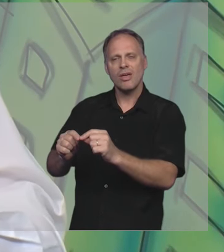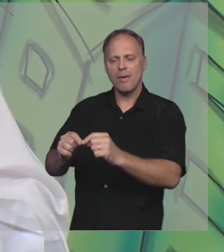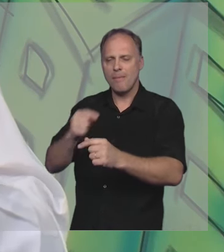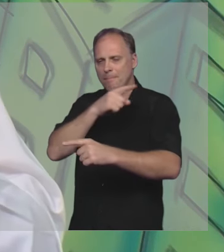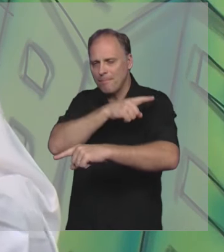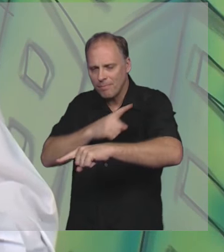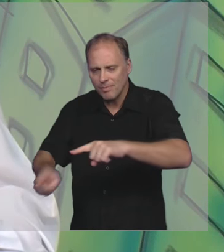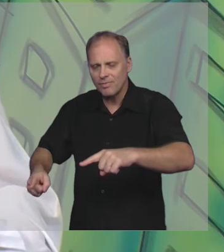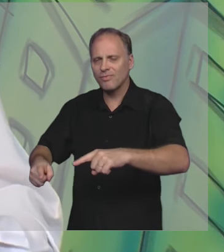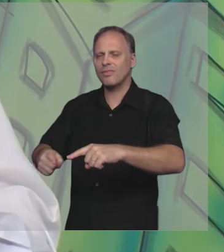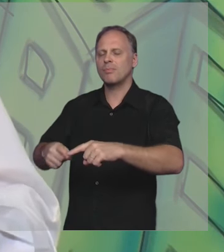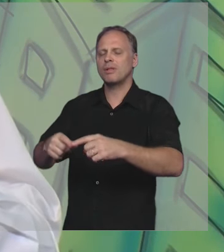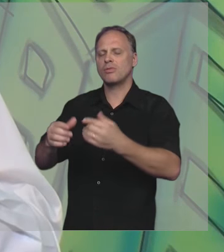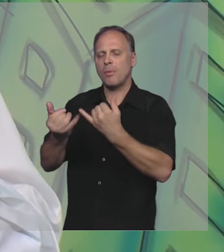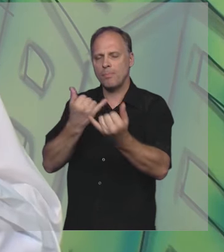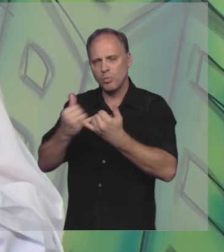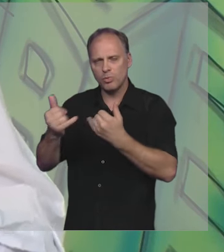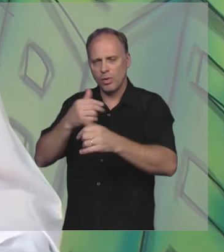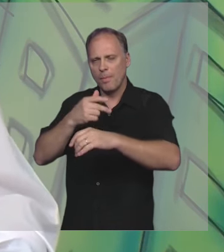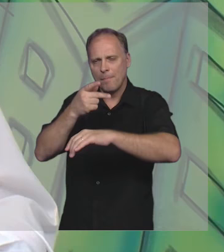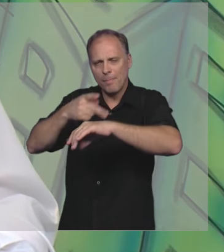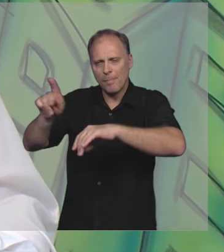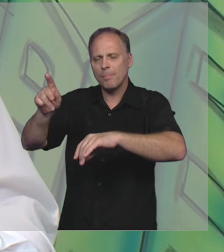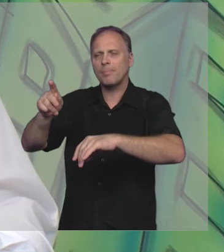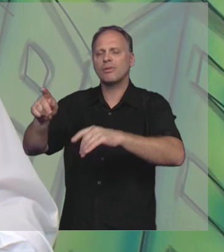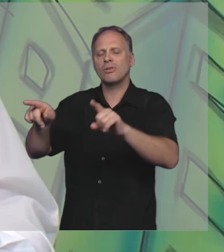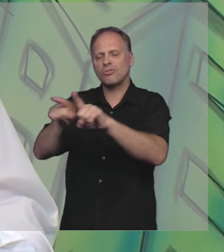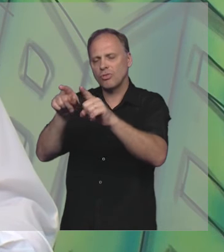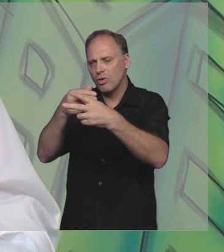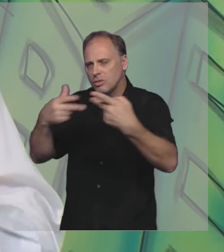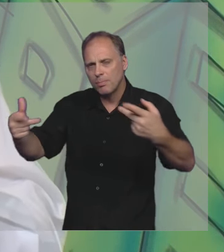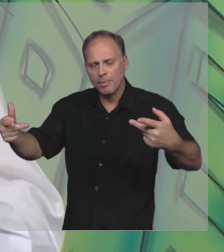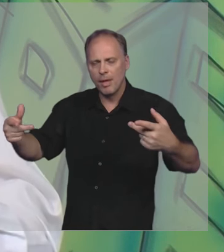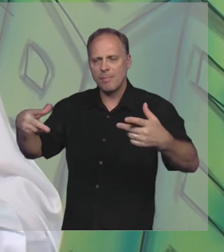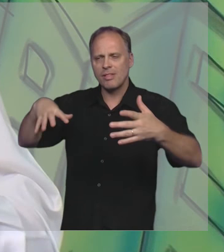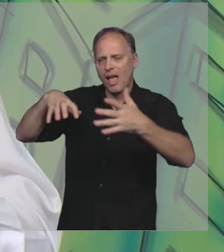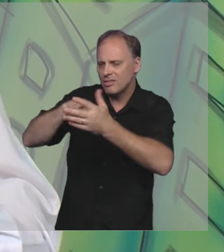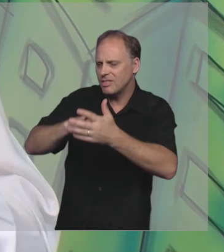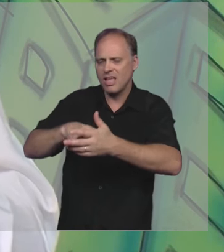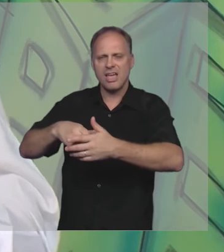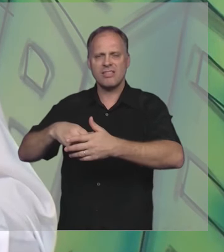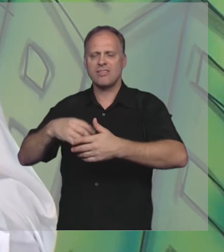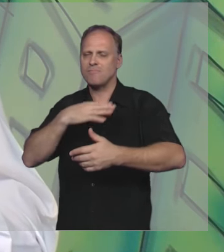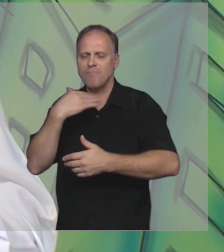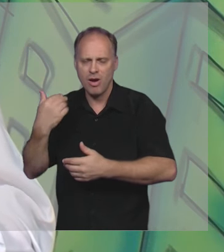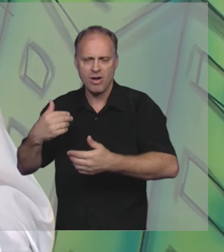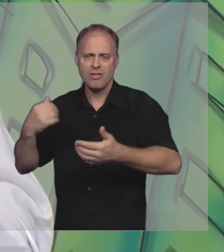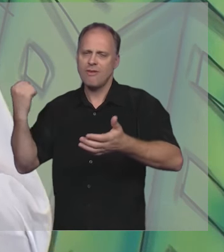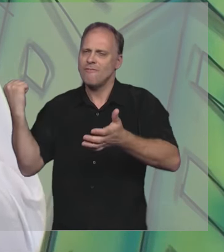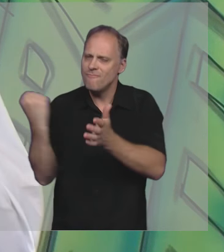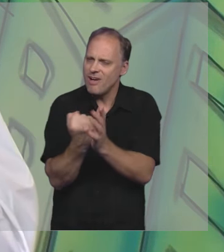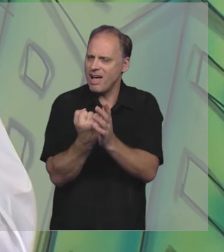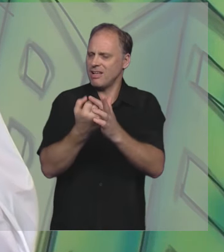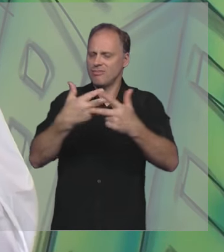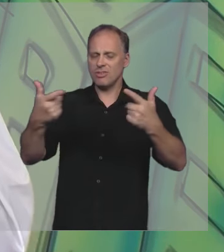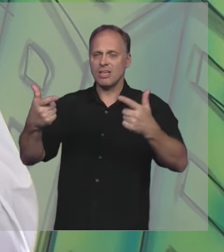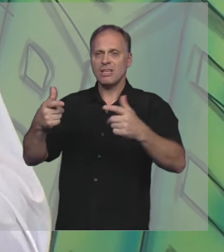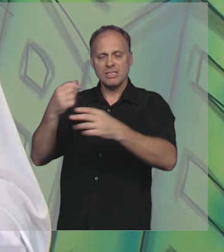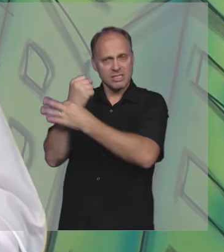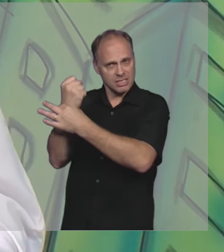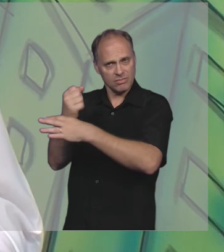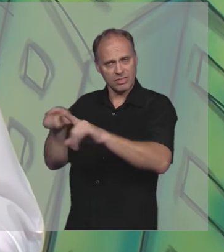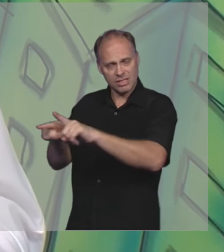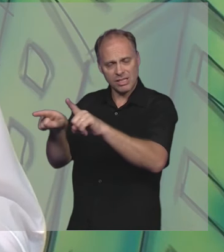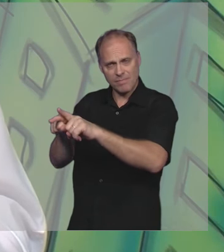por arma de fogo, ferimento por arma branca, o número de acidentes de carro. Isso favorece na questão de segurança, inclusive